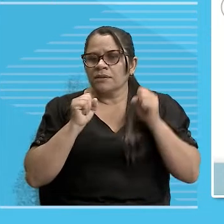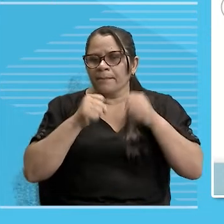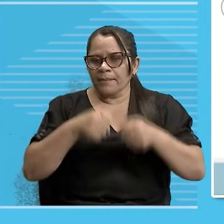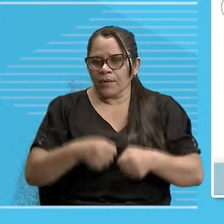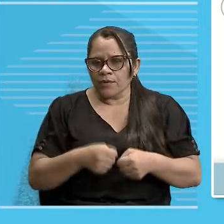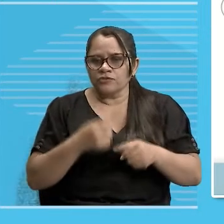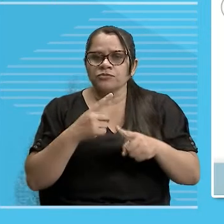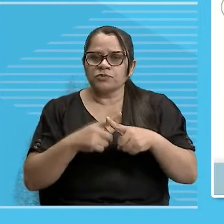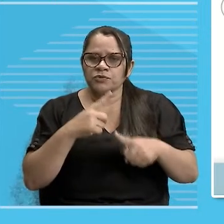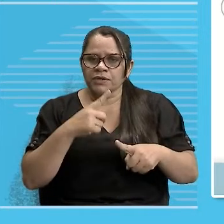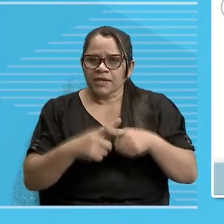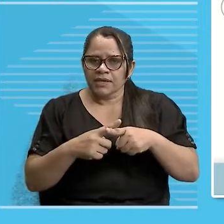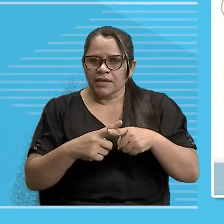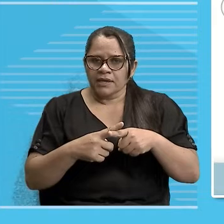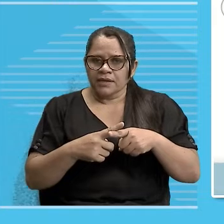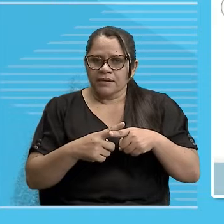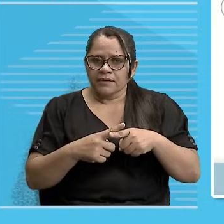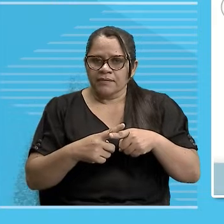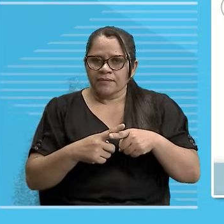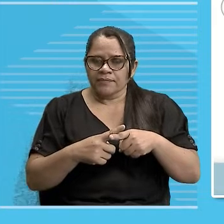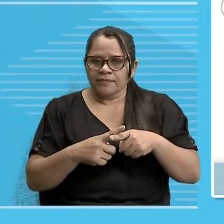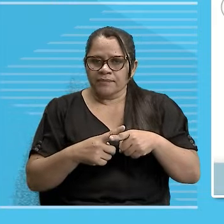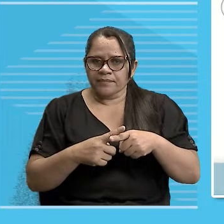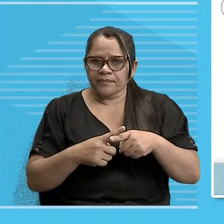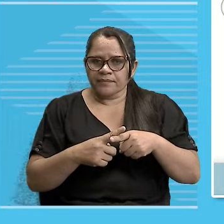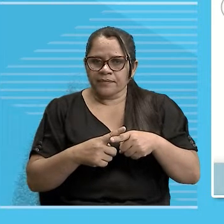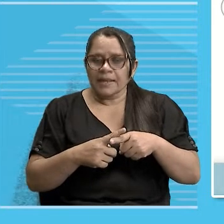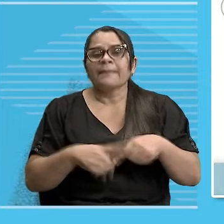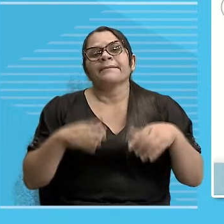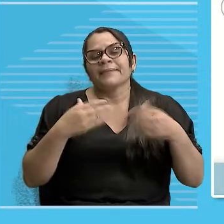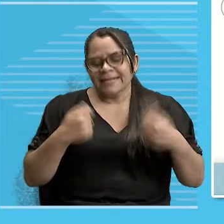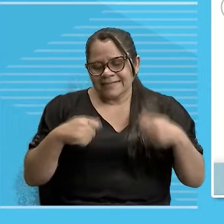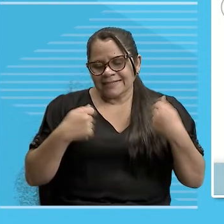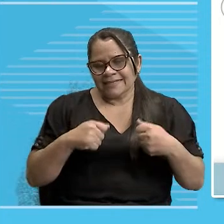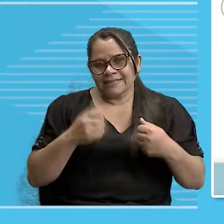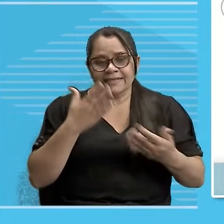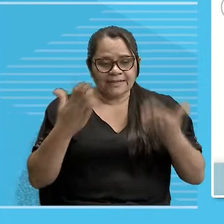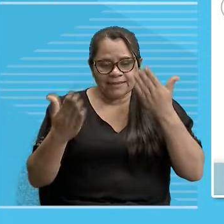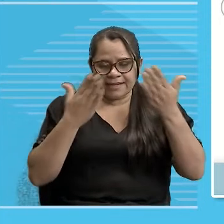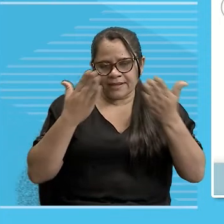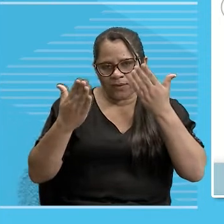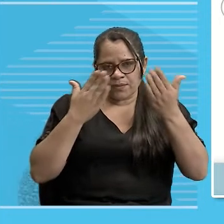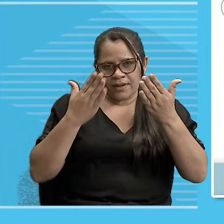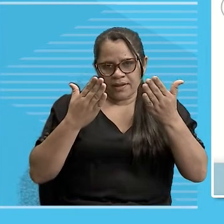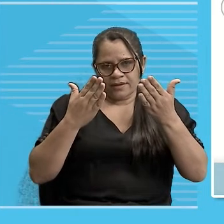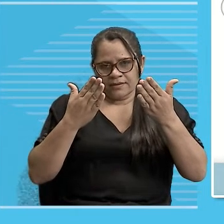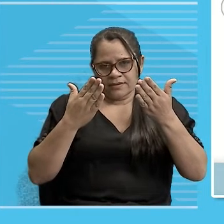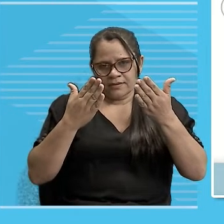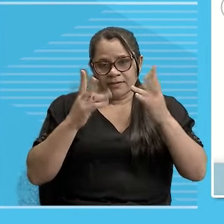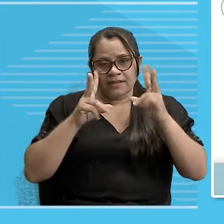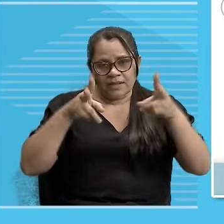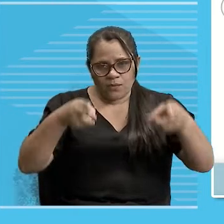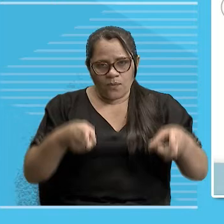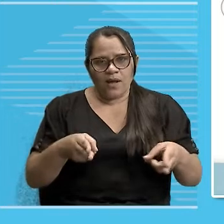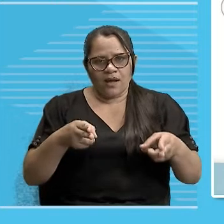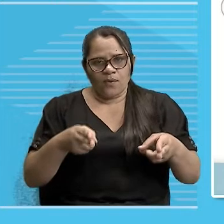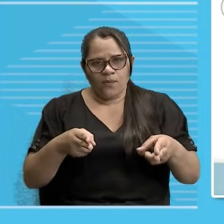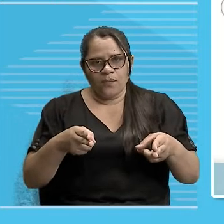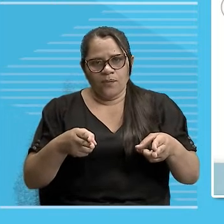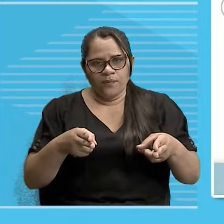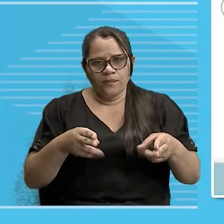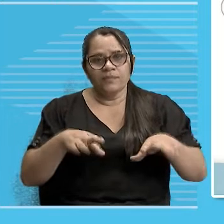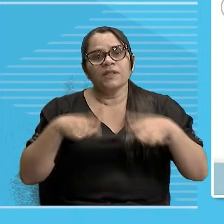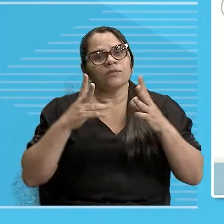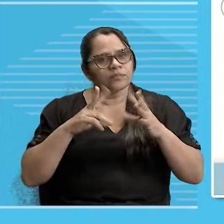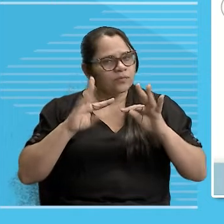Porque ele está dizendo que quer que elas sejam iguais. Então, eu vou chamar todo mundo de uma mesma letra.